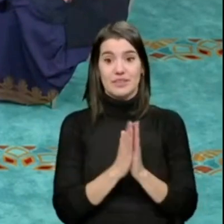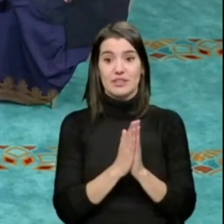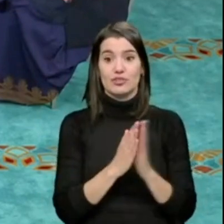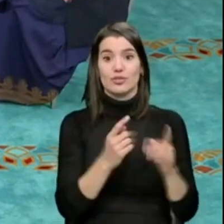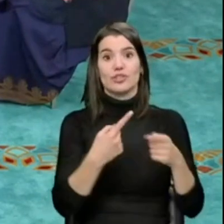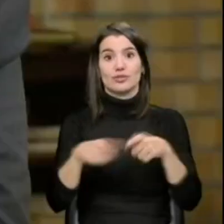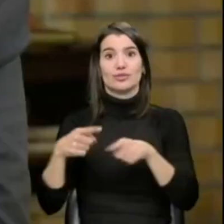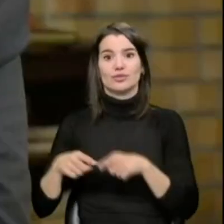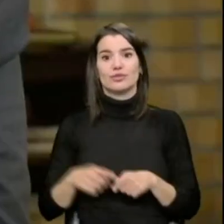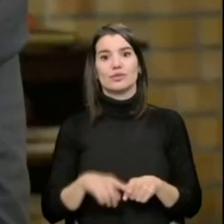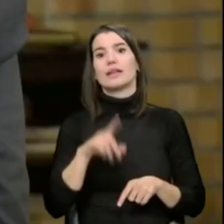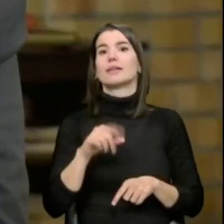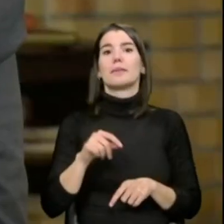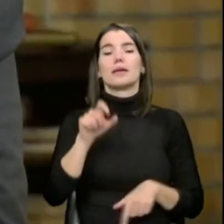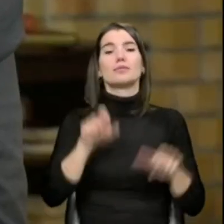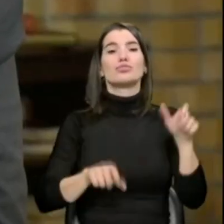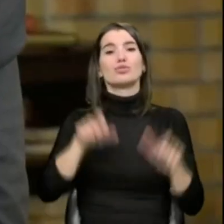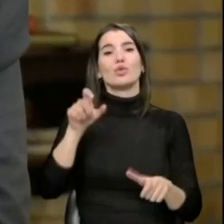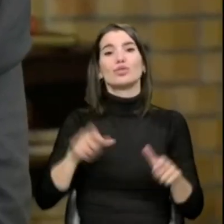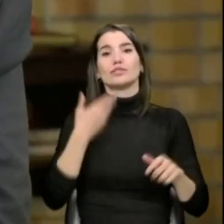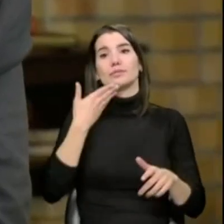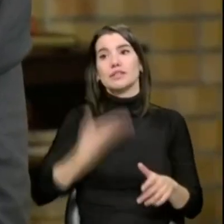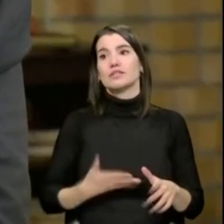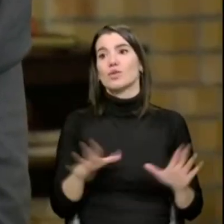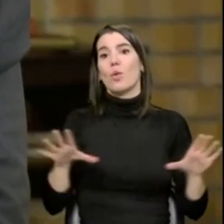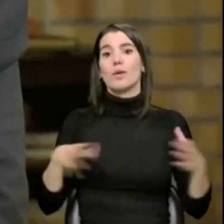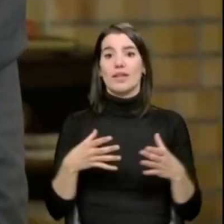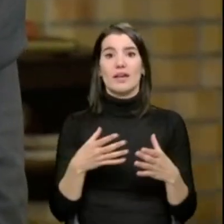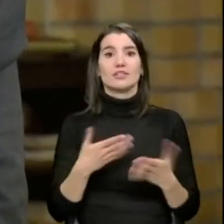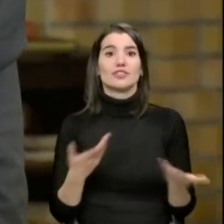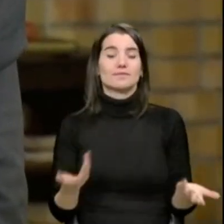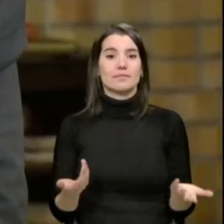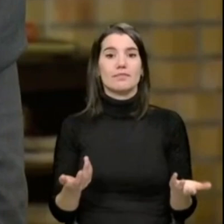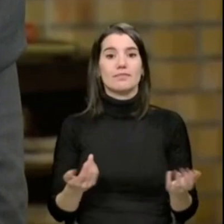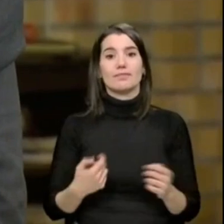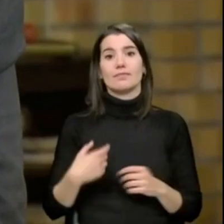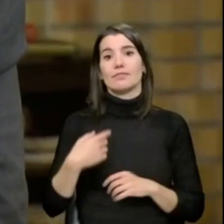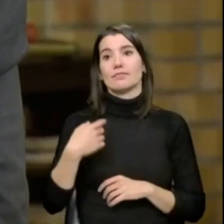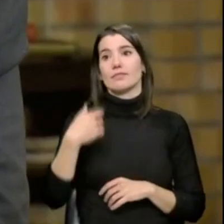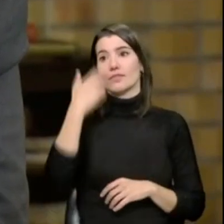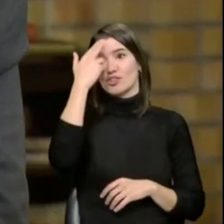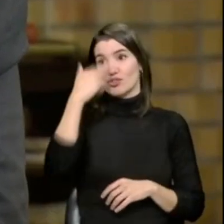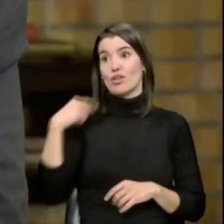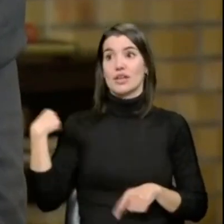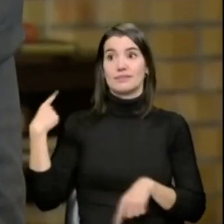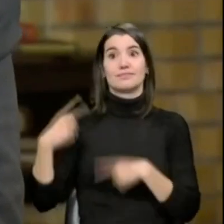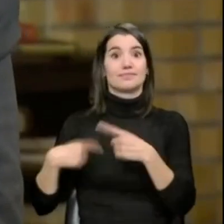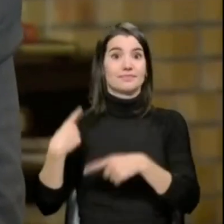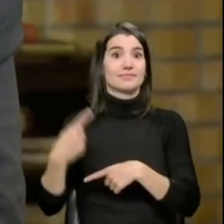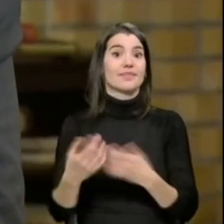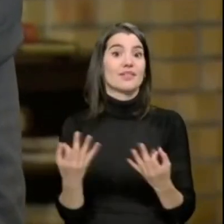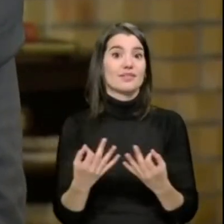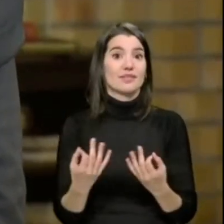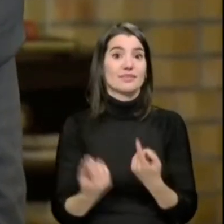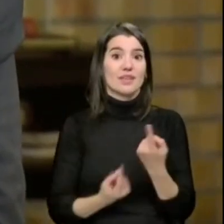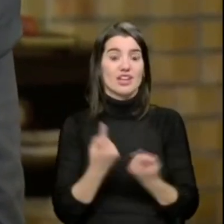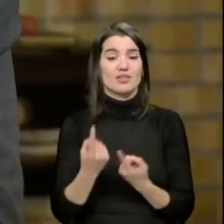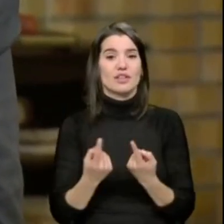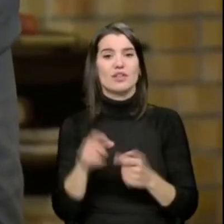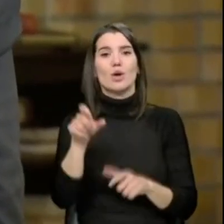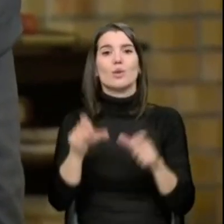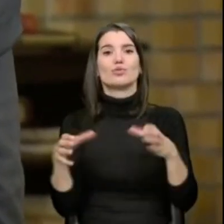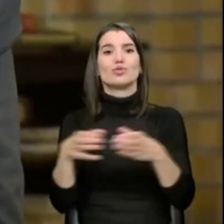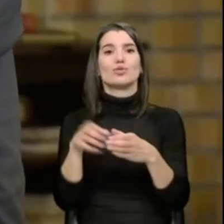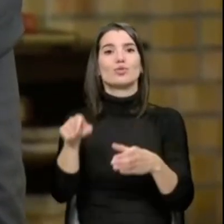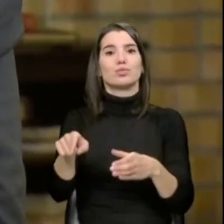são experiências também de pessoas e de comunidades. E, portanto, ao longo da história, não há dúvida que, às vezes, aquele grupo de pessoas